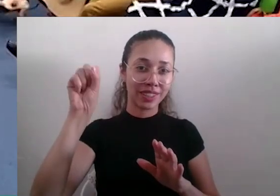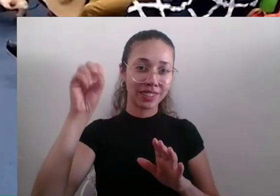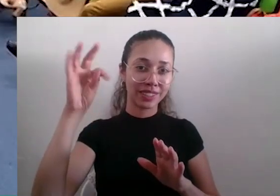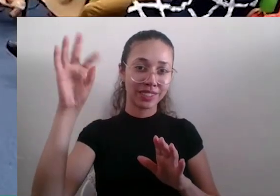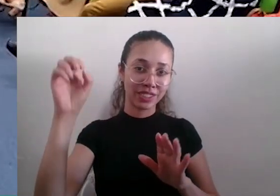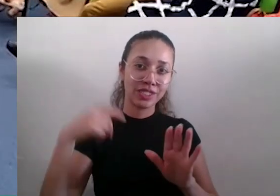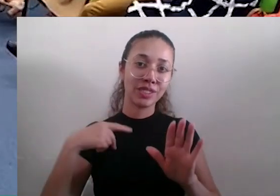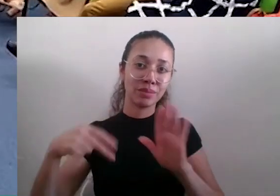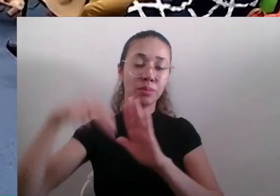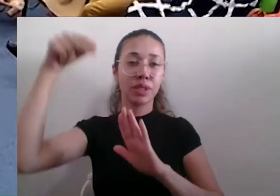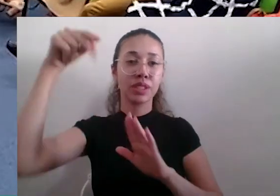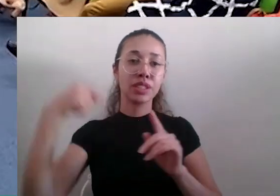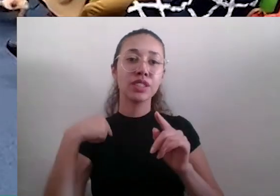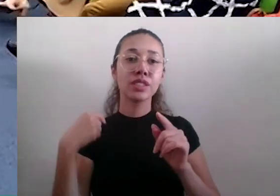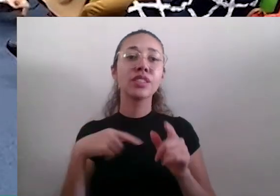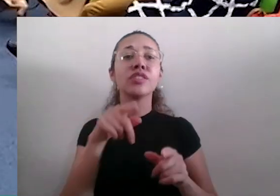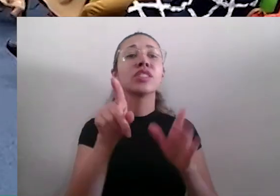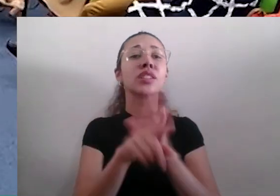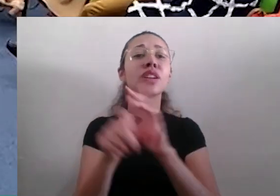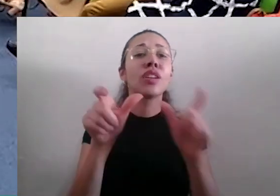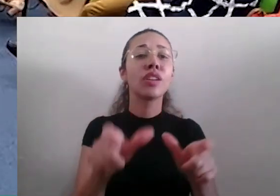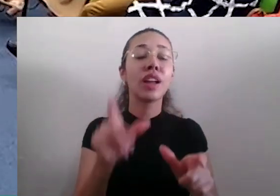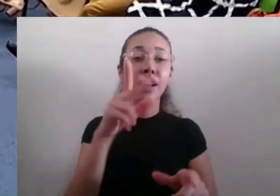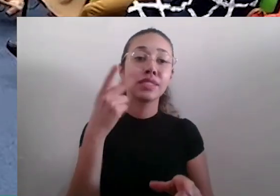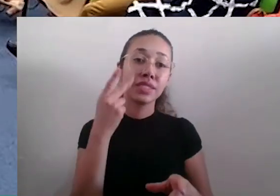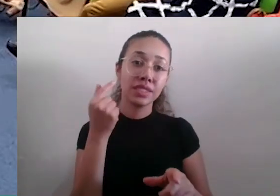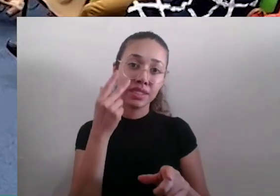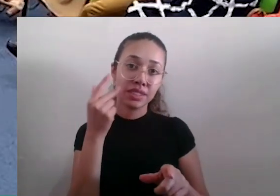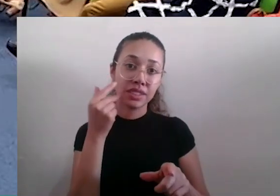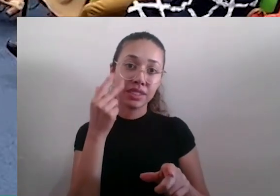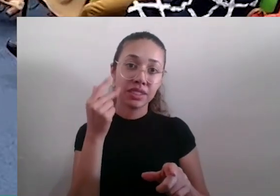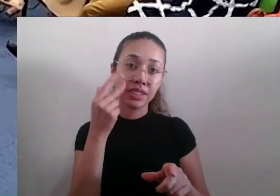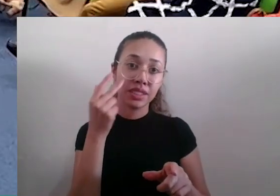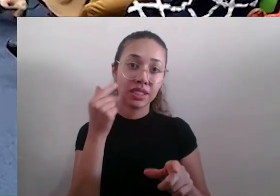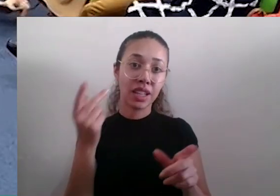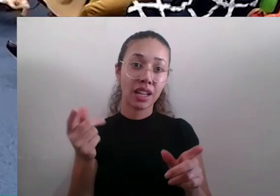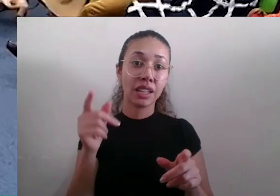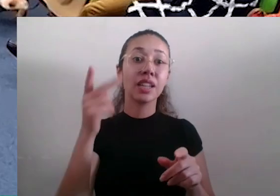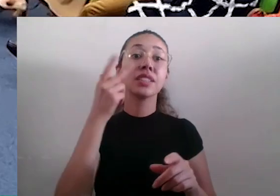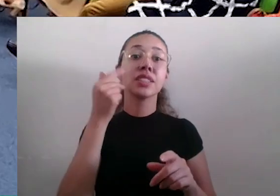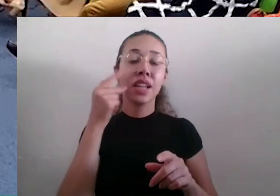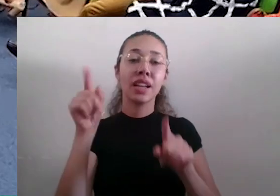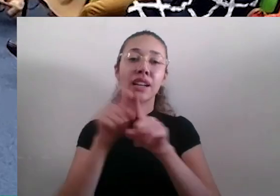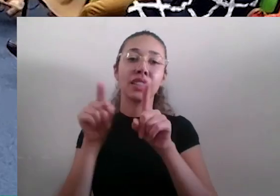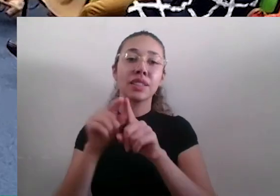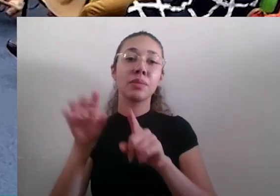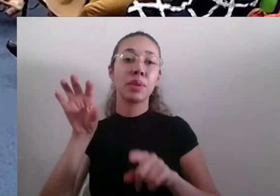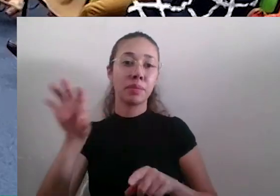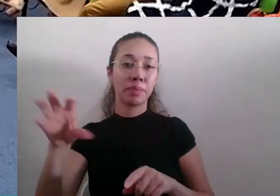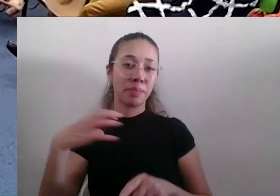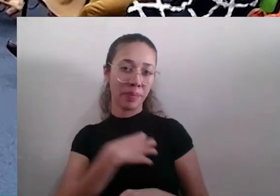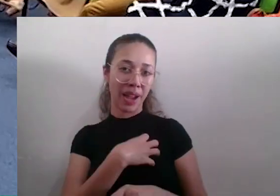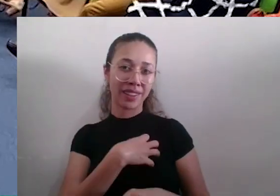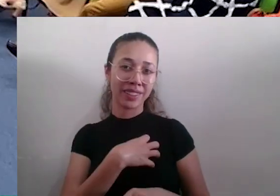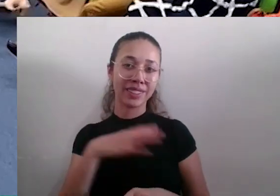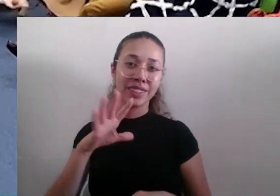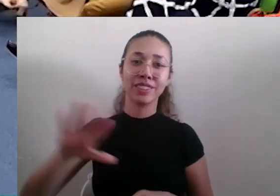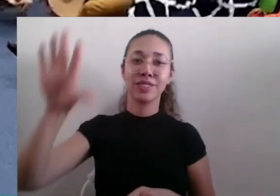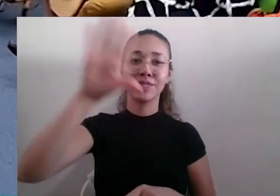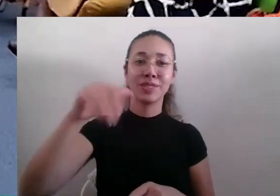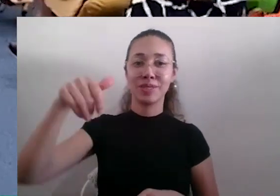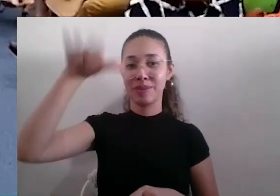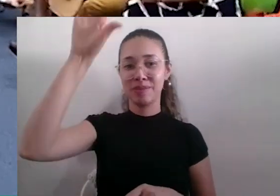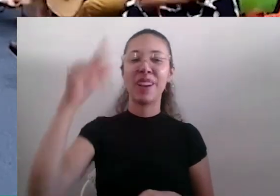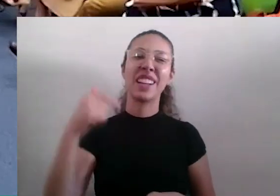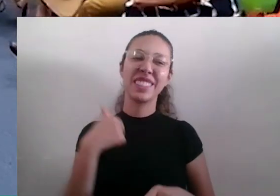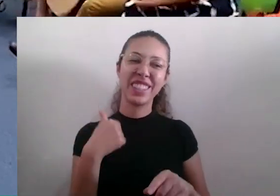dados eu sou E você é de onde você é de que ce então Ceará e Bahia são os estados que a gente tem mais ouvintes no nordeste acho que foi eu que